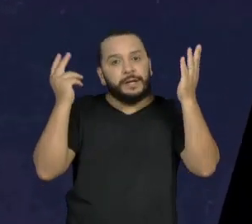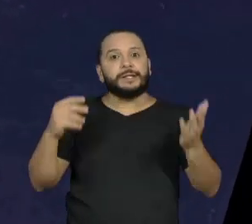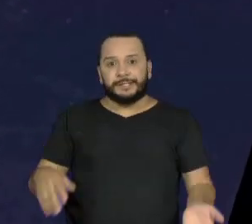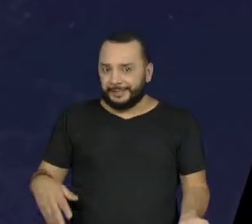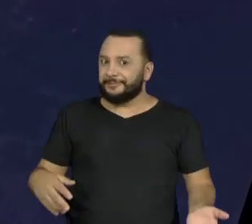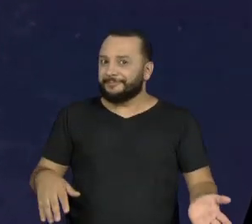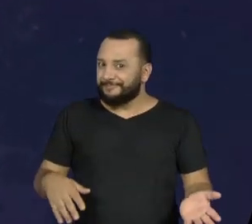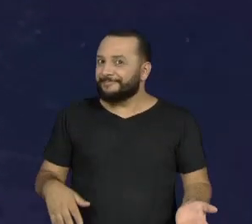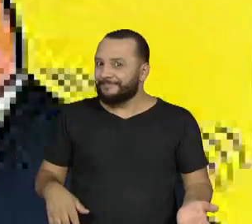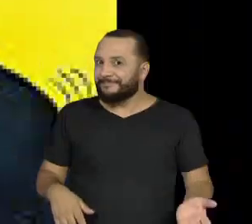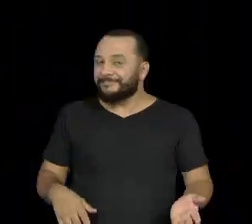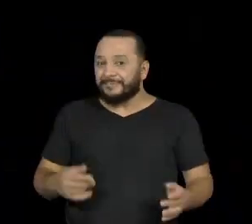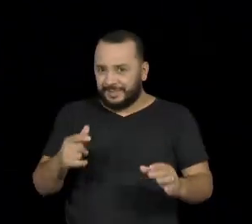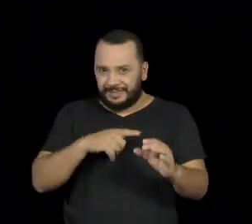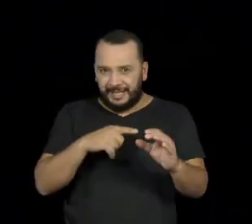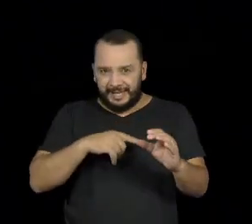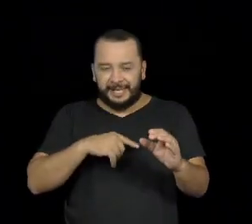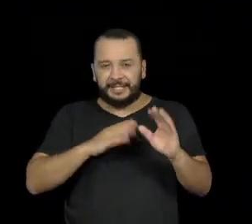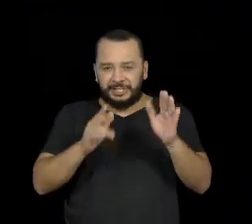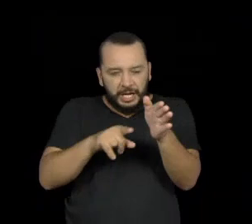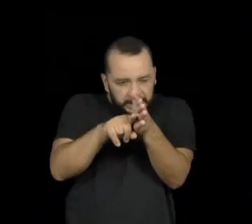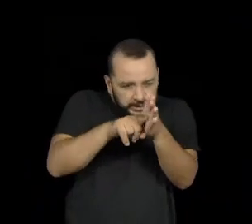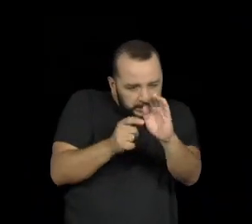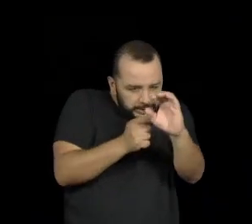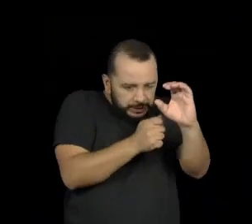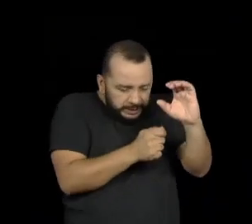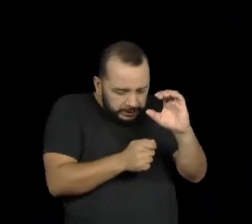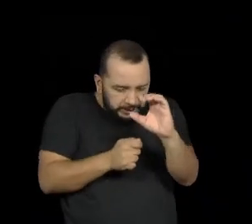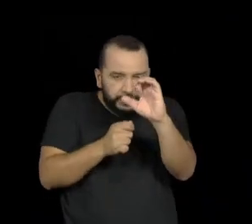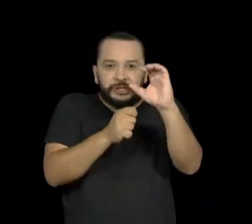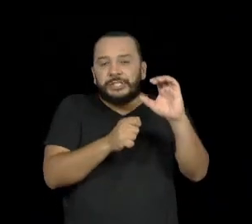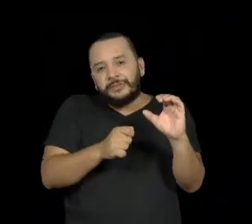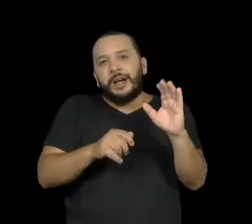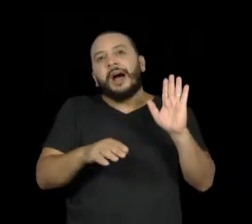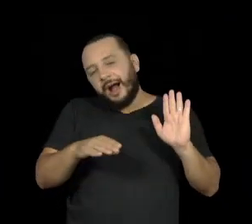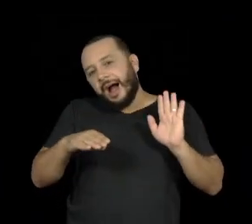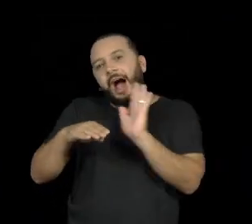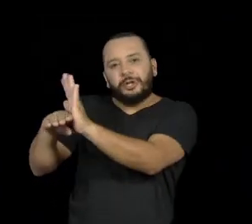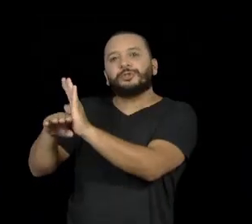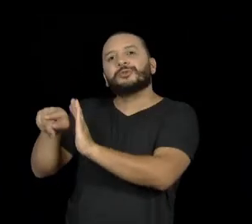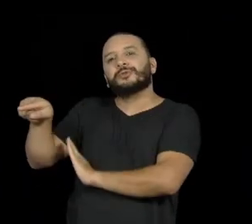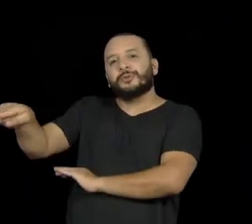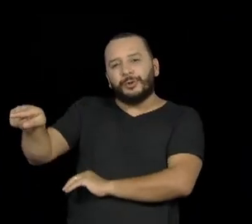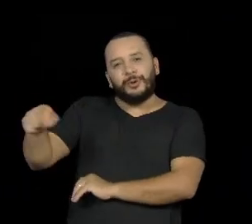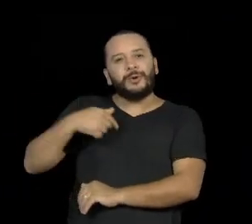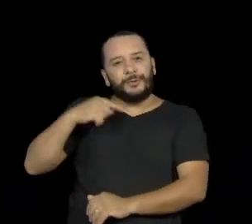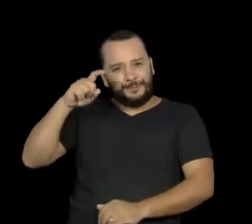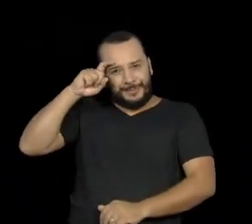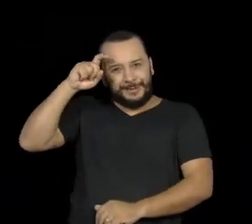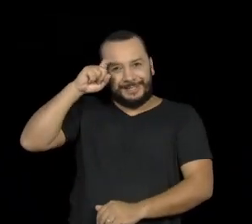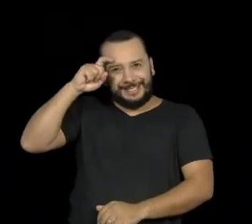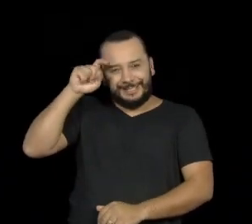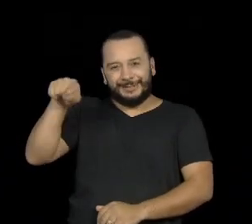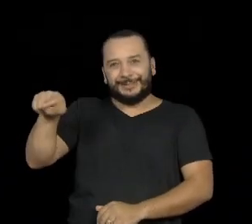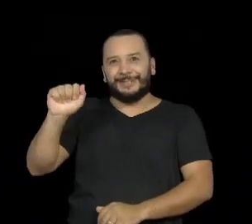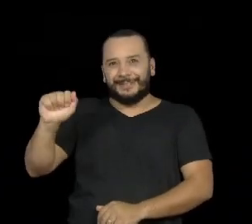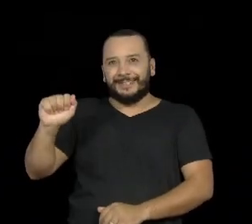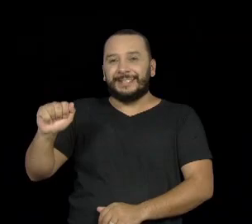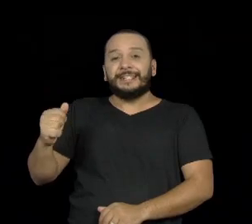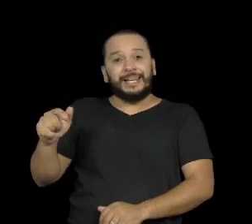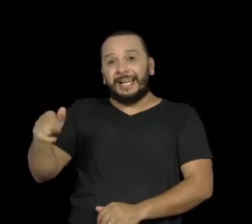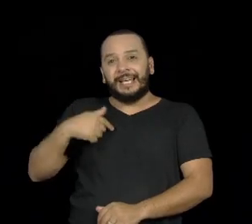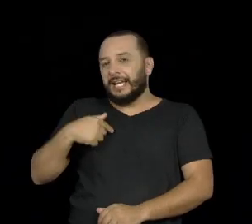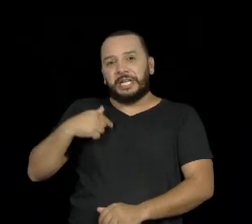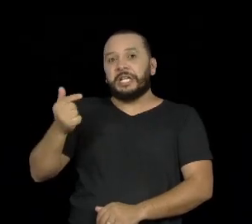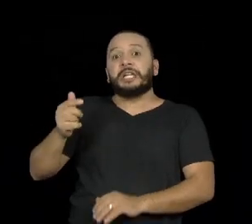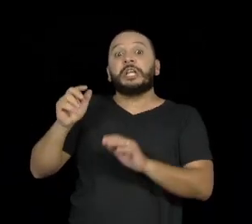O famoso detetive de Chicago resolveu o problema do repórter policial e sem disparar nenhum